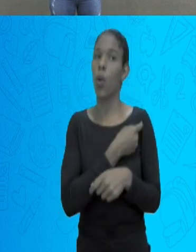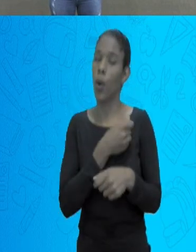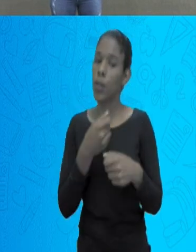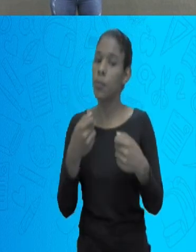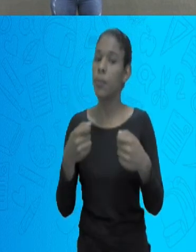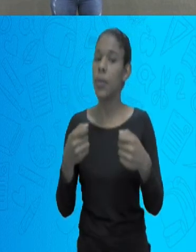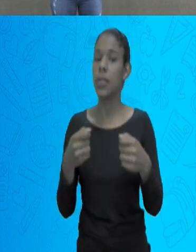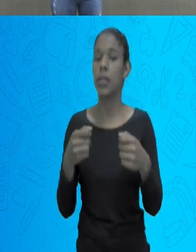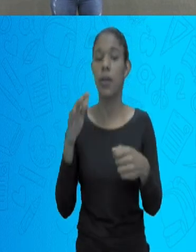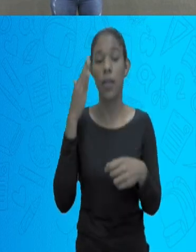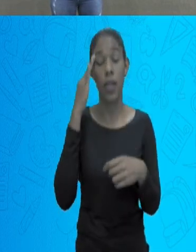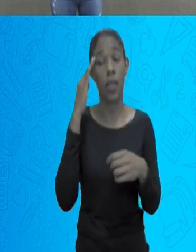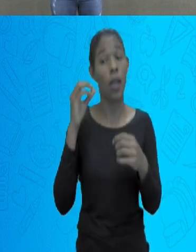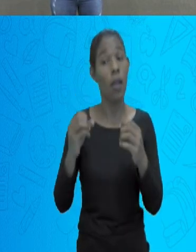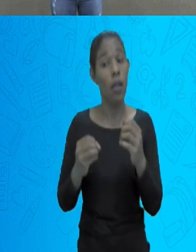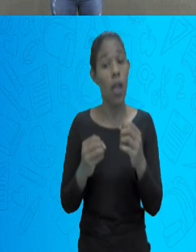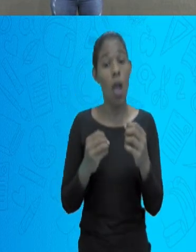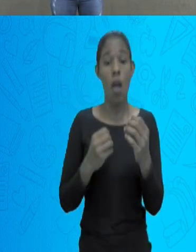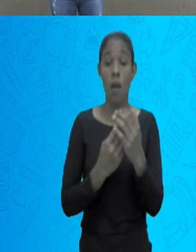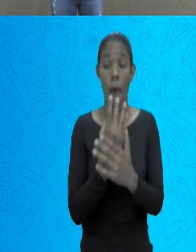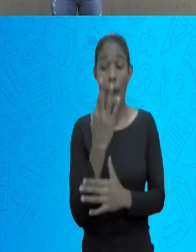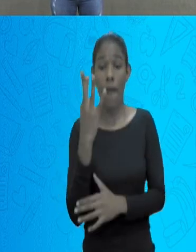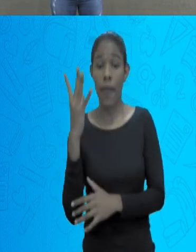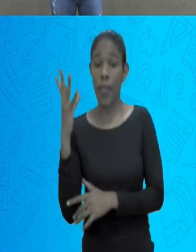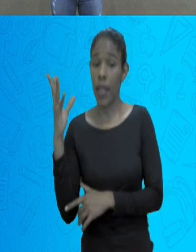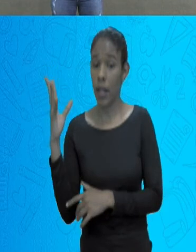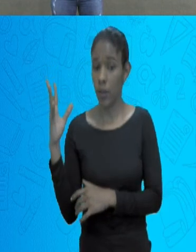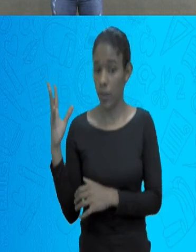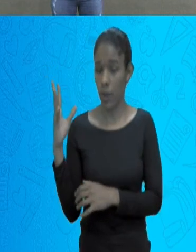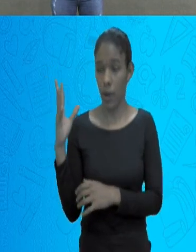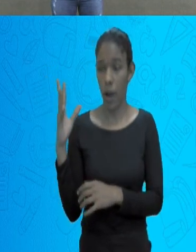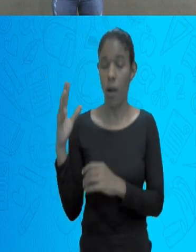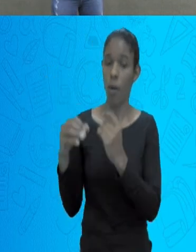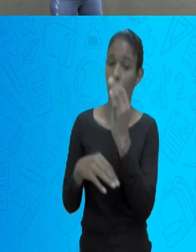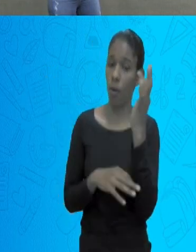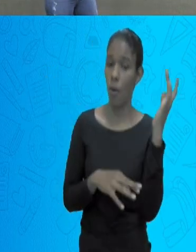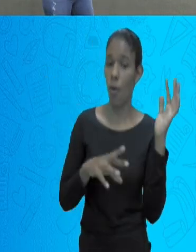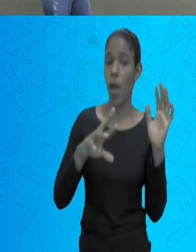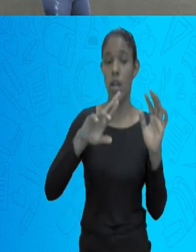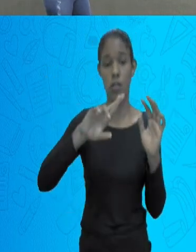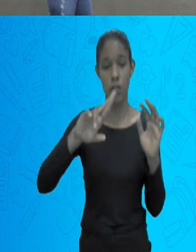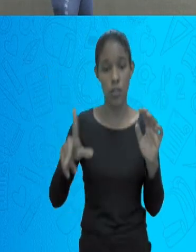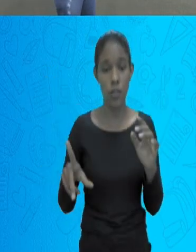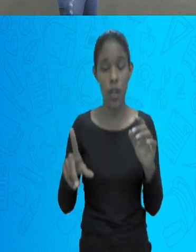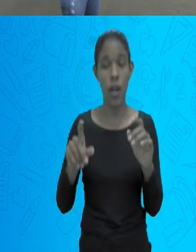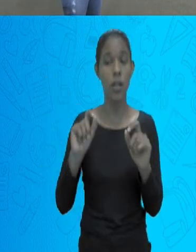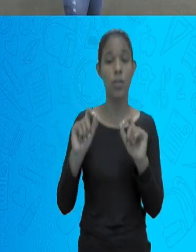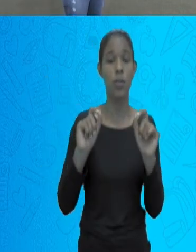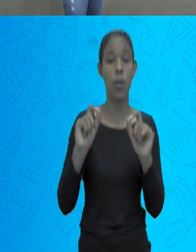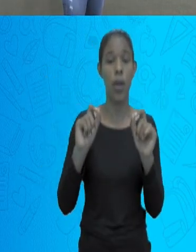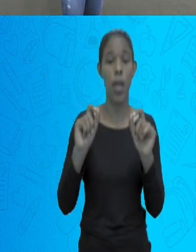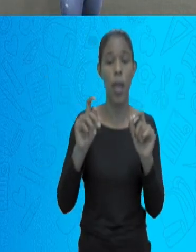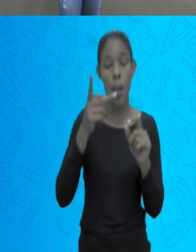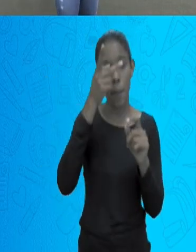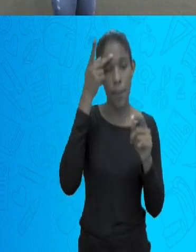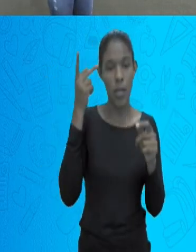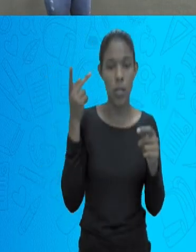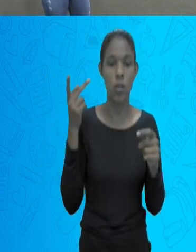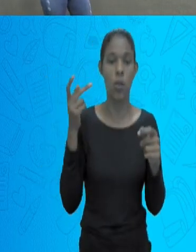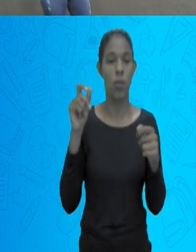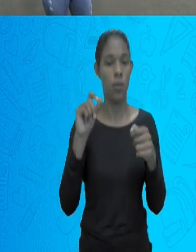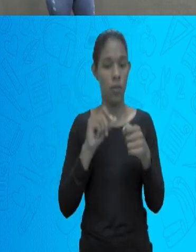tem a intervenção do homem. O homem faz mudanças na natureza. Olha só, então aqui é uma paisagem